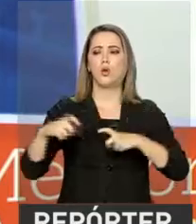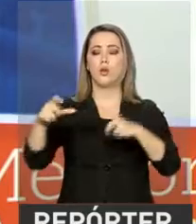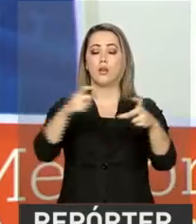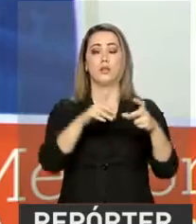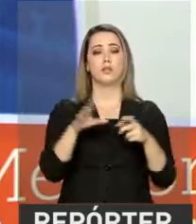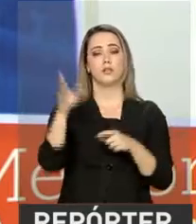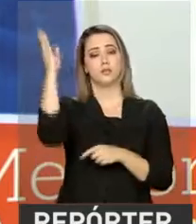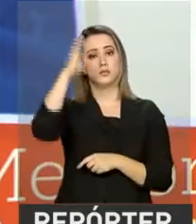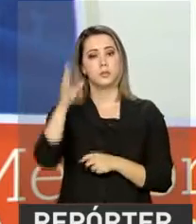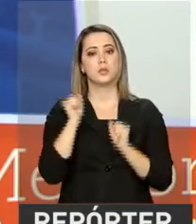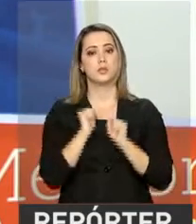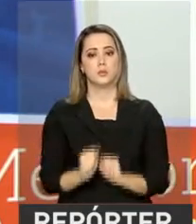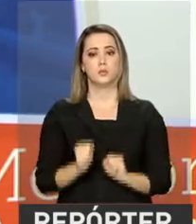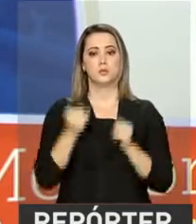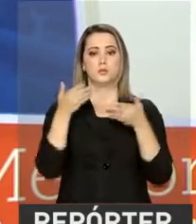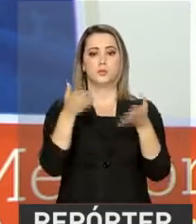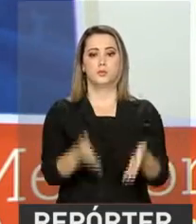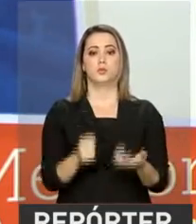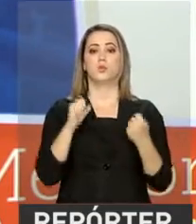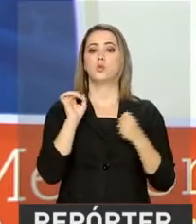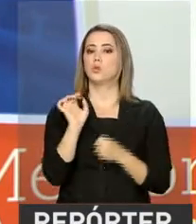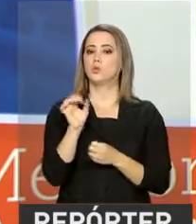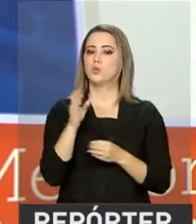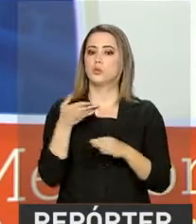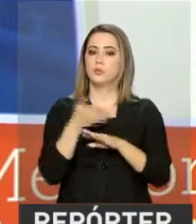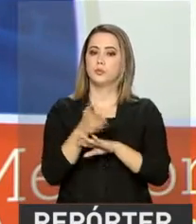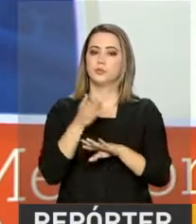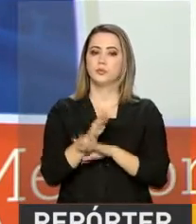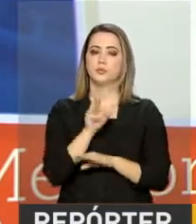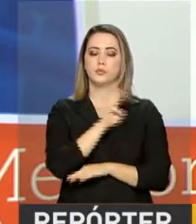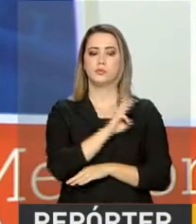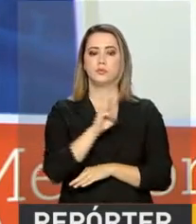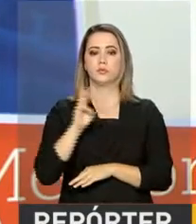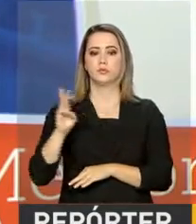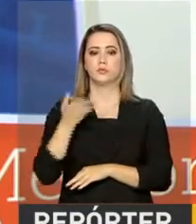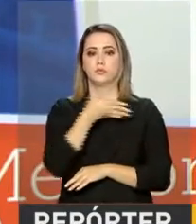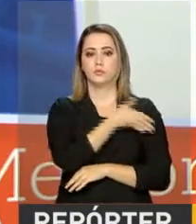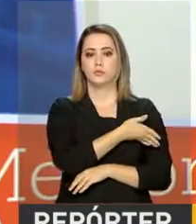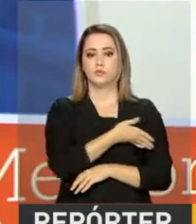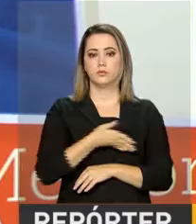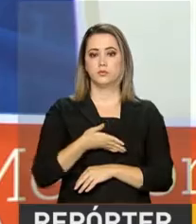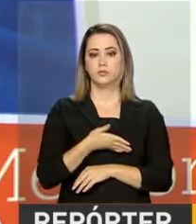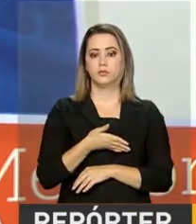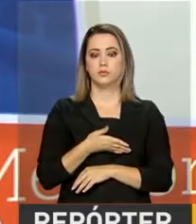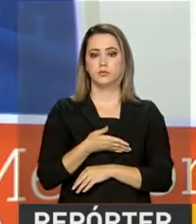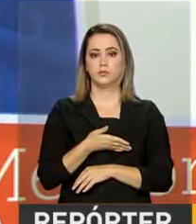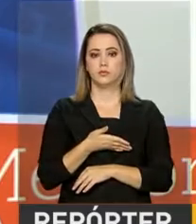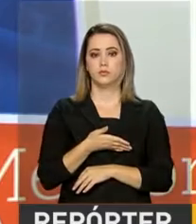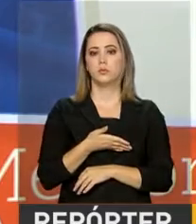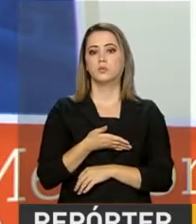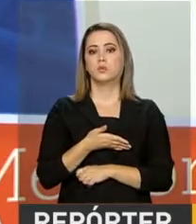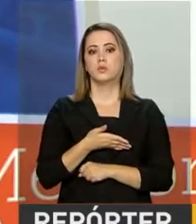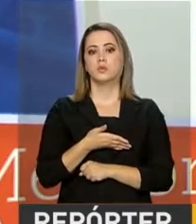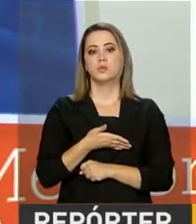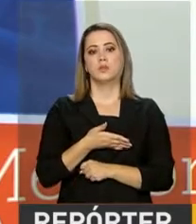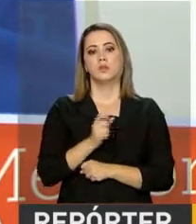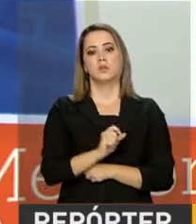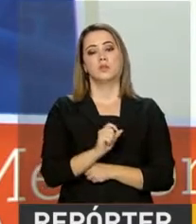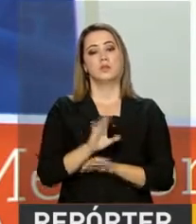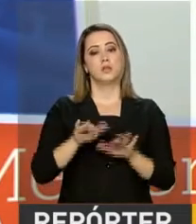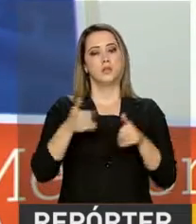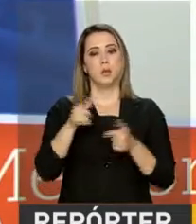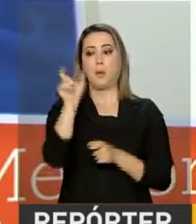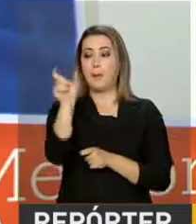básica do brasil pode participar para isso basta acessar o nosso site melhores receitas ponto mec.gov.br e